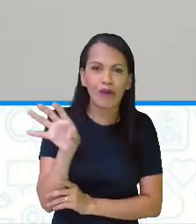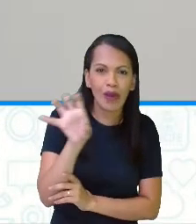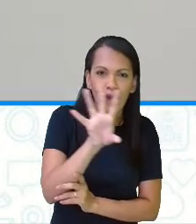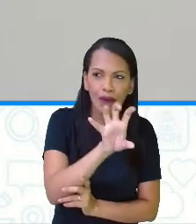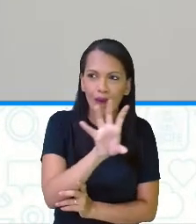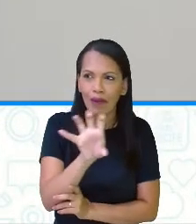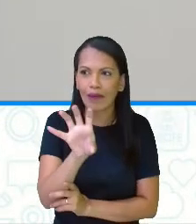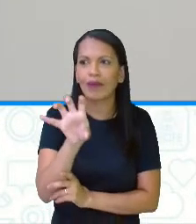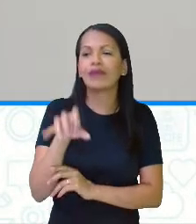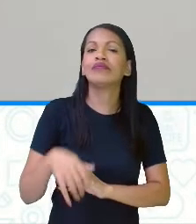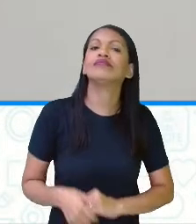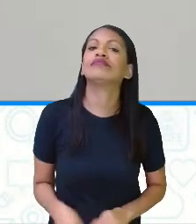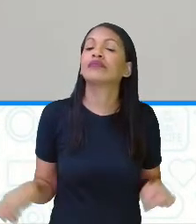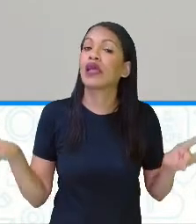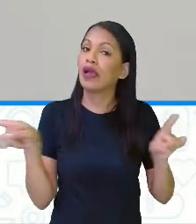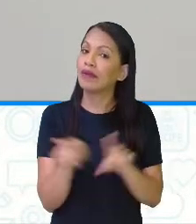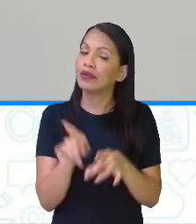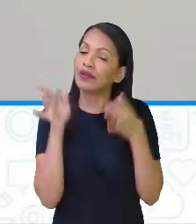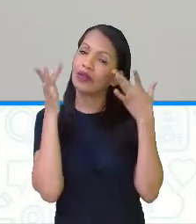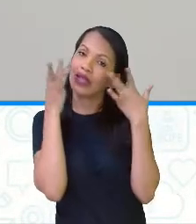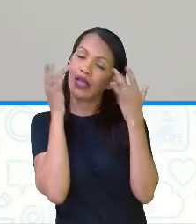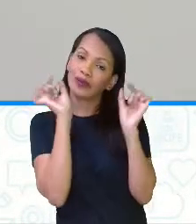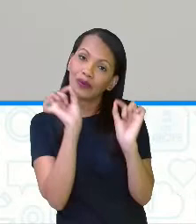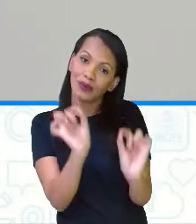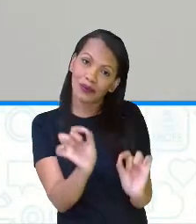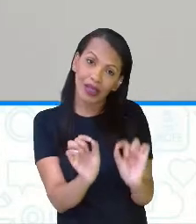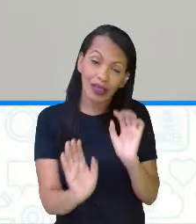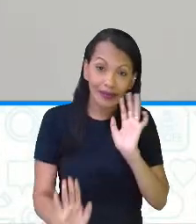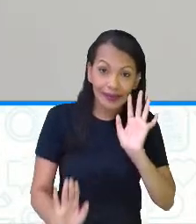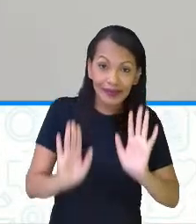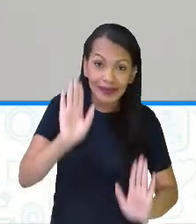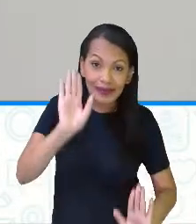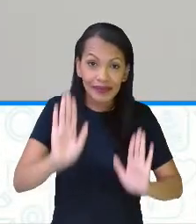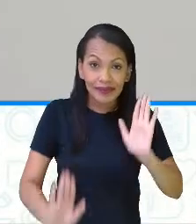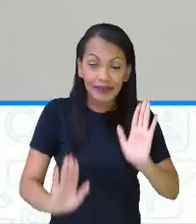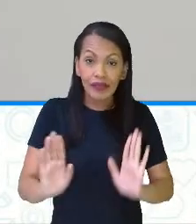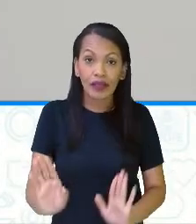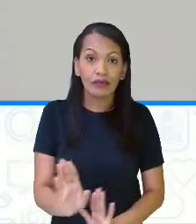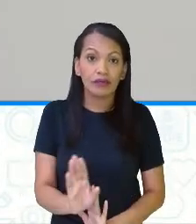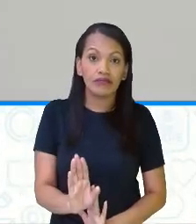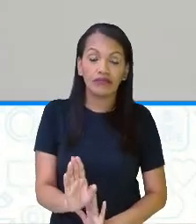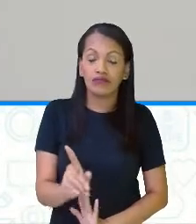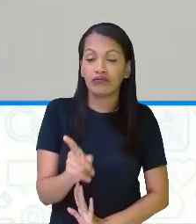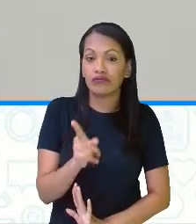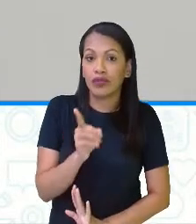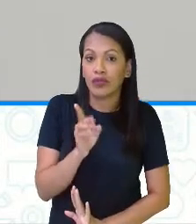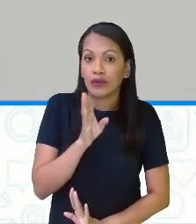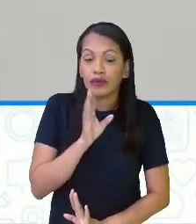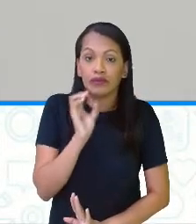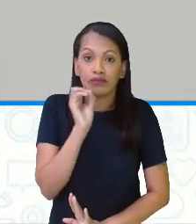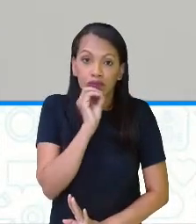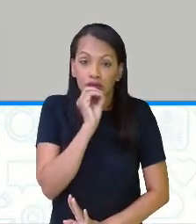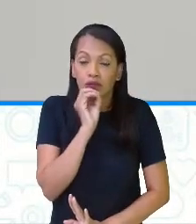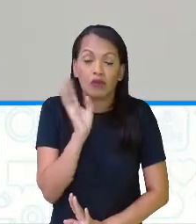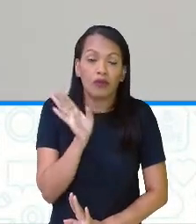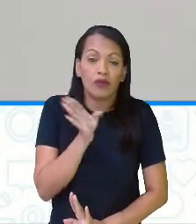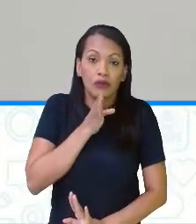pessoa, tá certo? Também tem a mímica, que é um teatro que é sem fala. Eles só ficam lá,